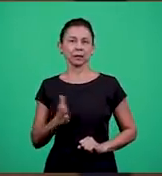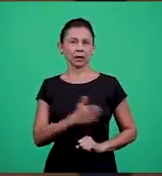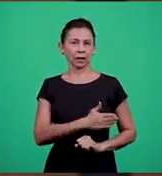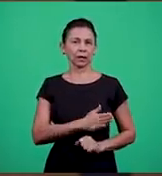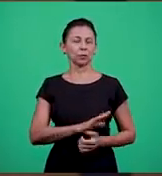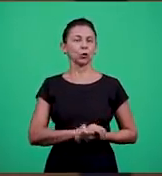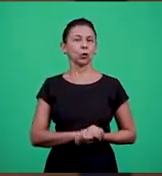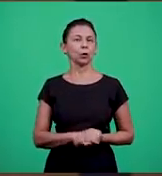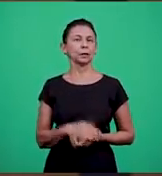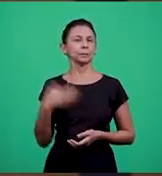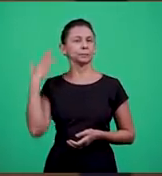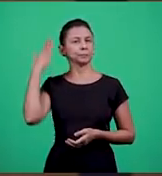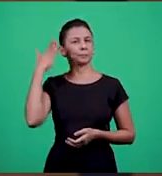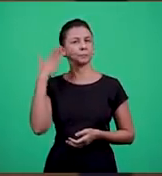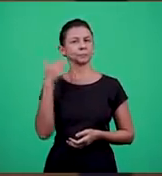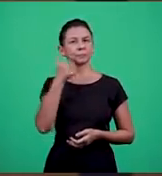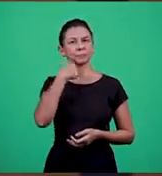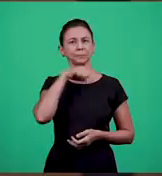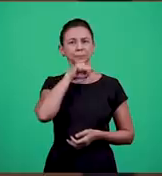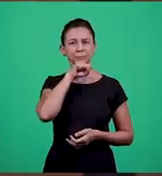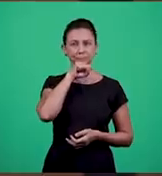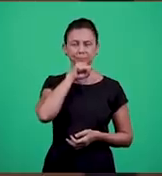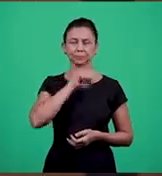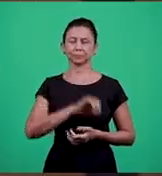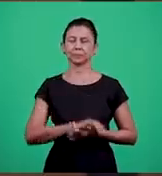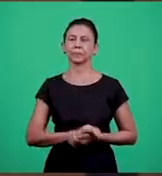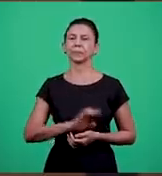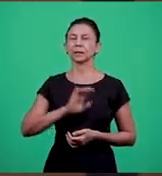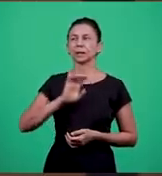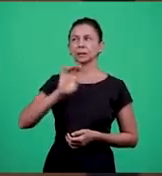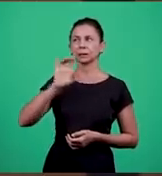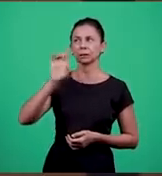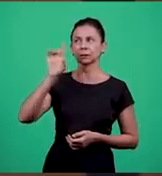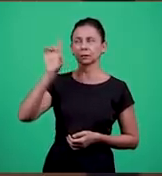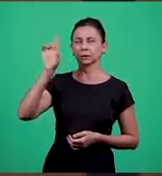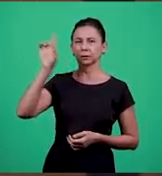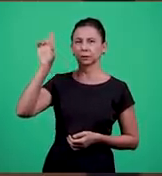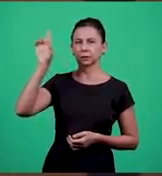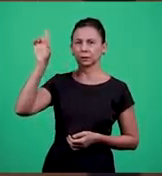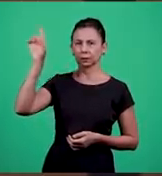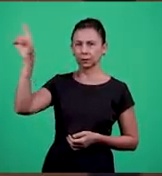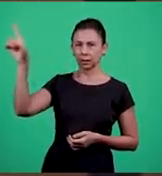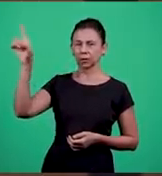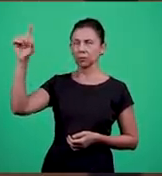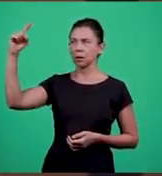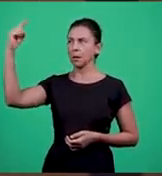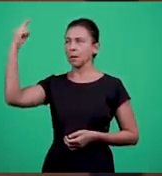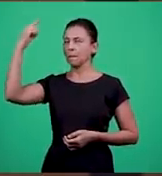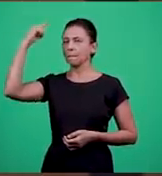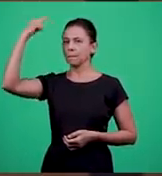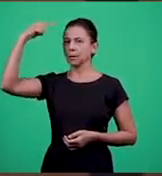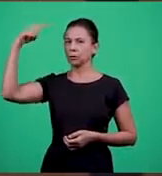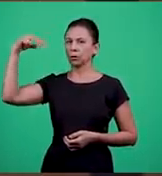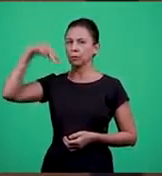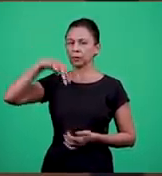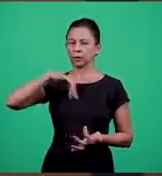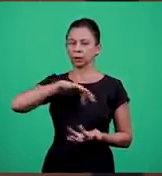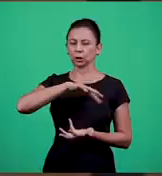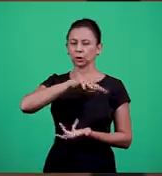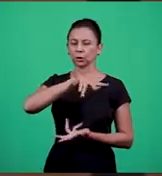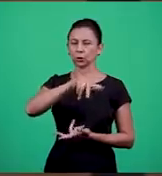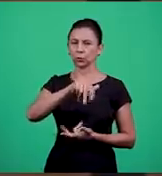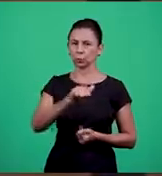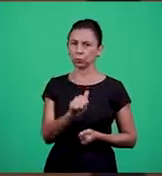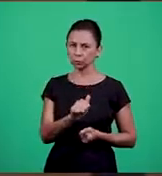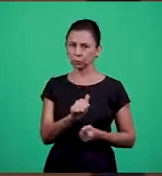Agora, uma palavra para as mães. Deus não poupou o seu único filho